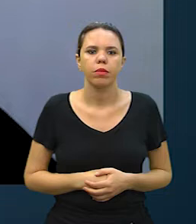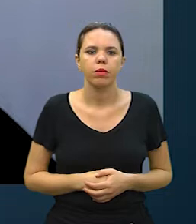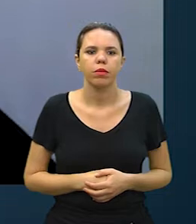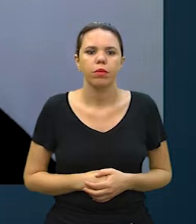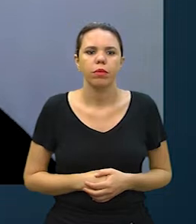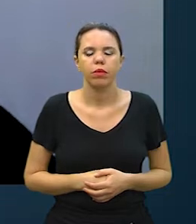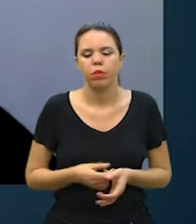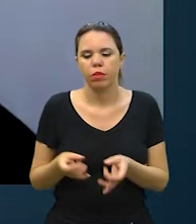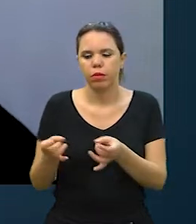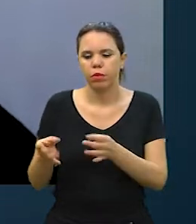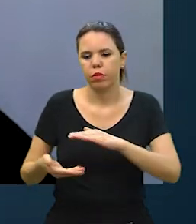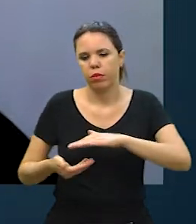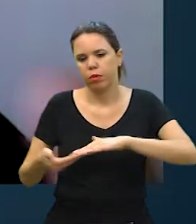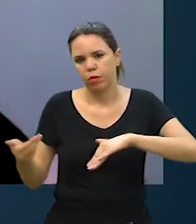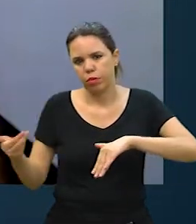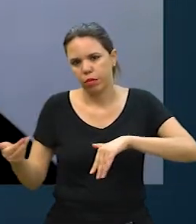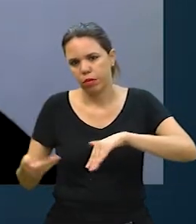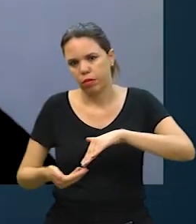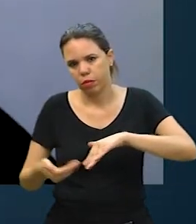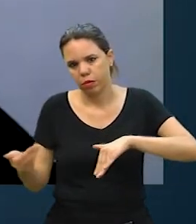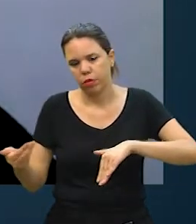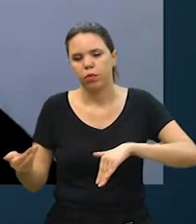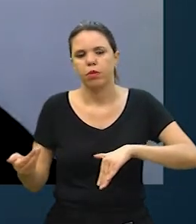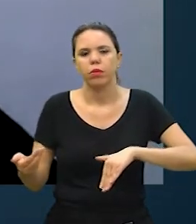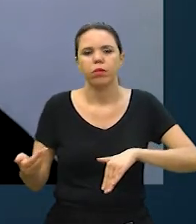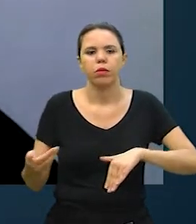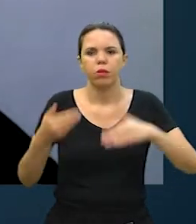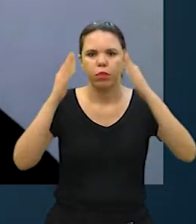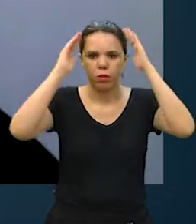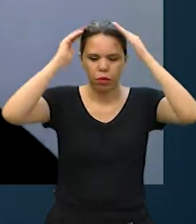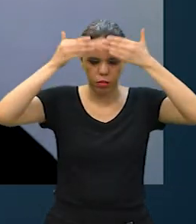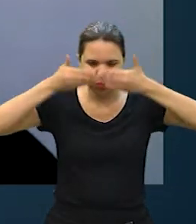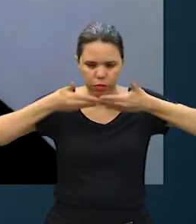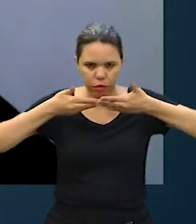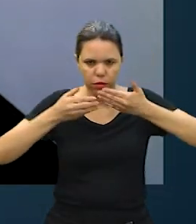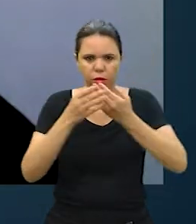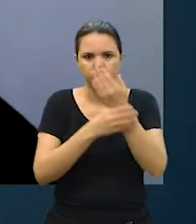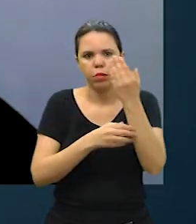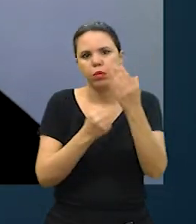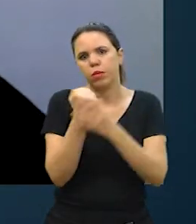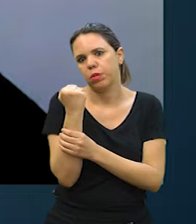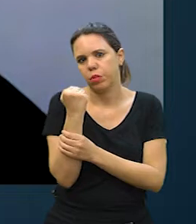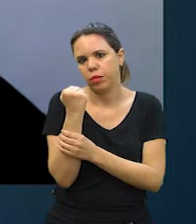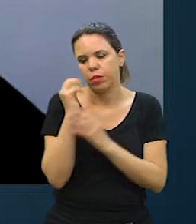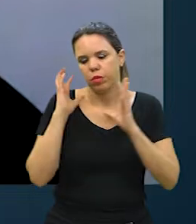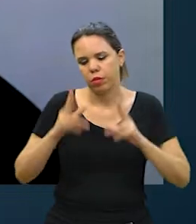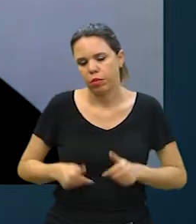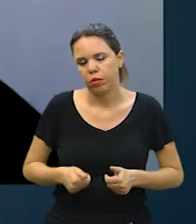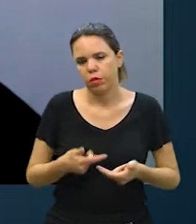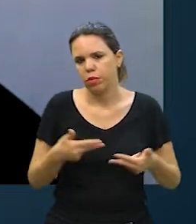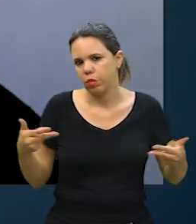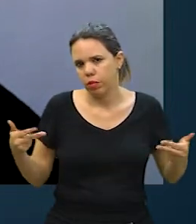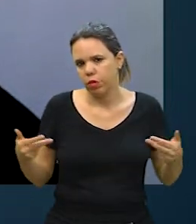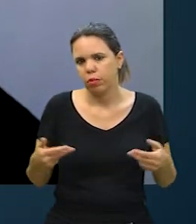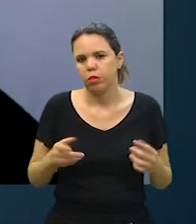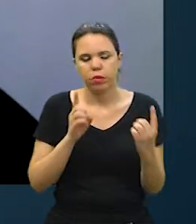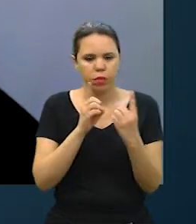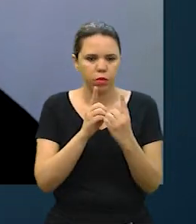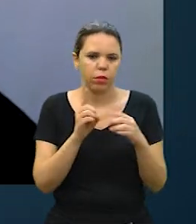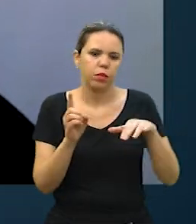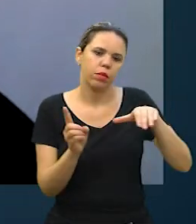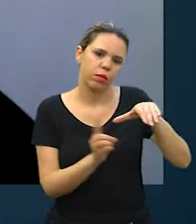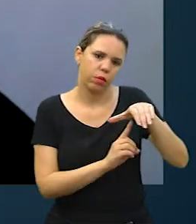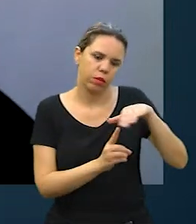tirar o sapato, de face shield, máscara, luva, fazer higienização antes de tocar no cliente,